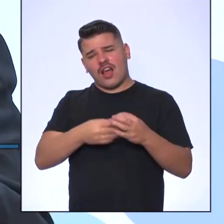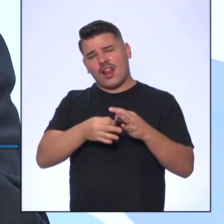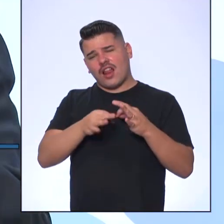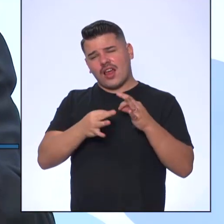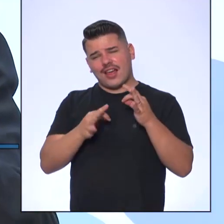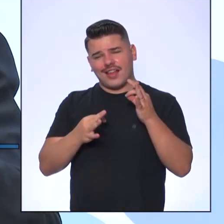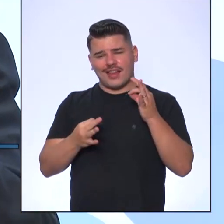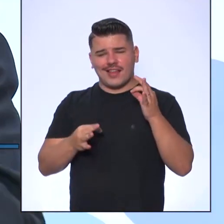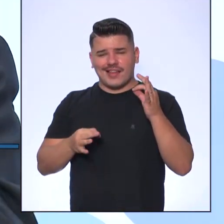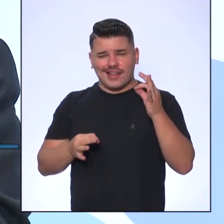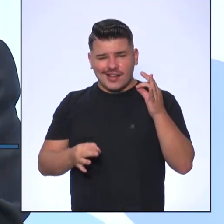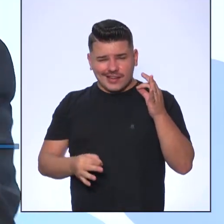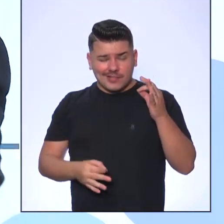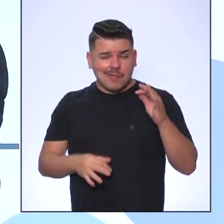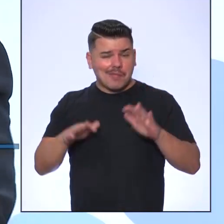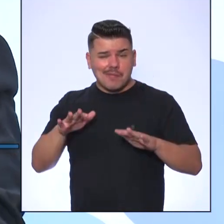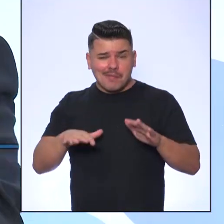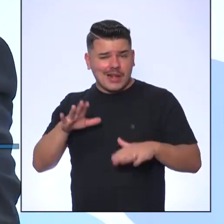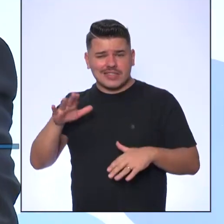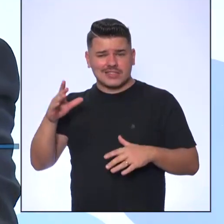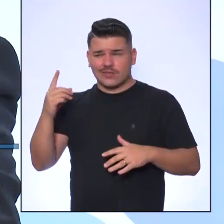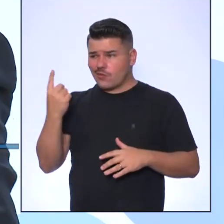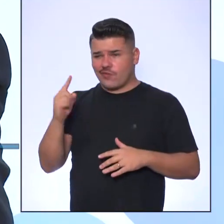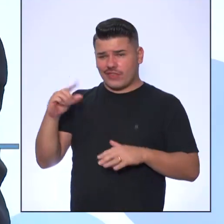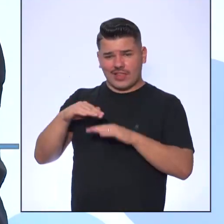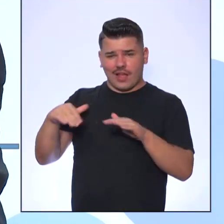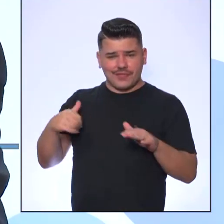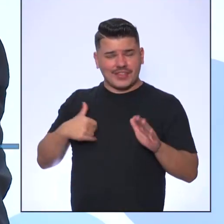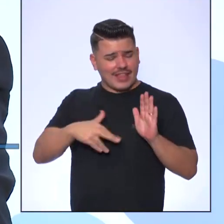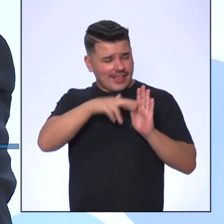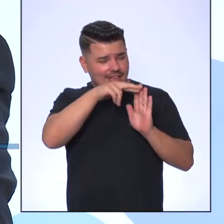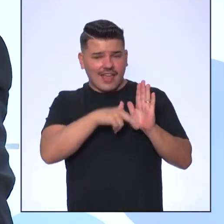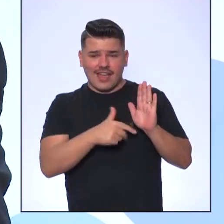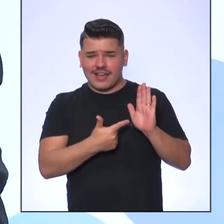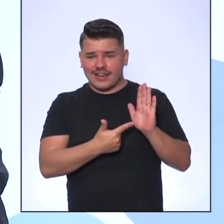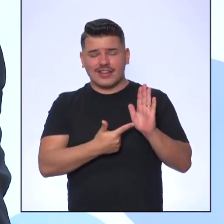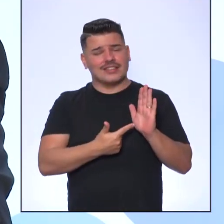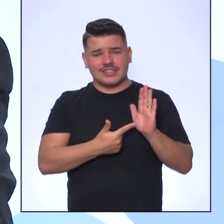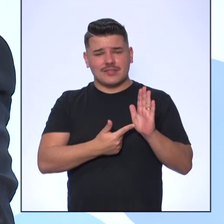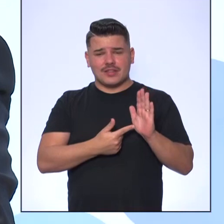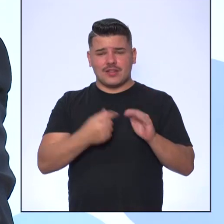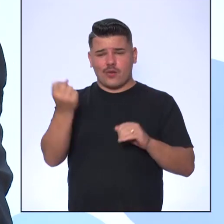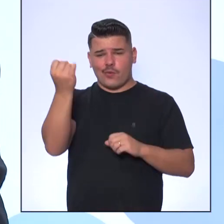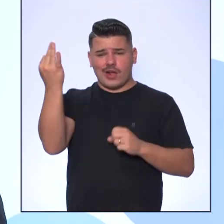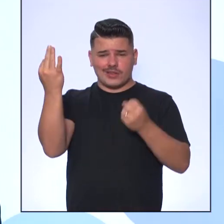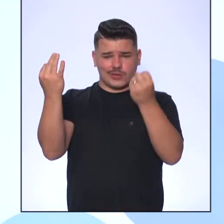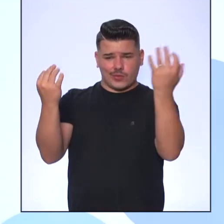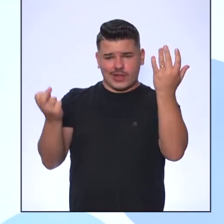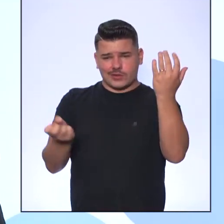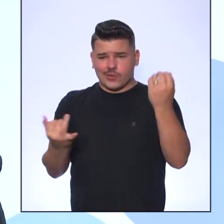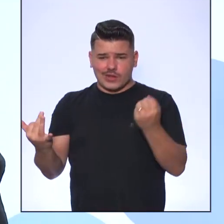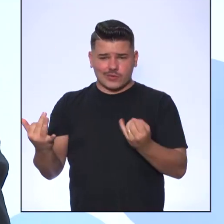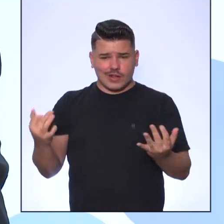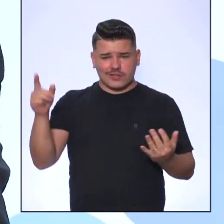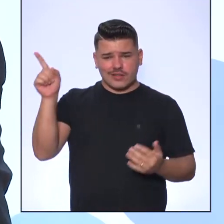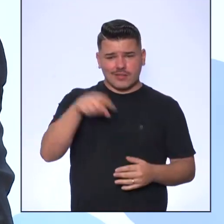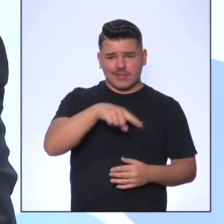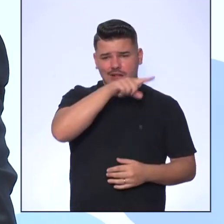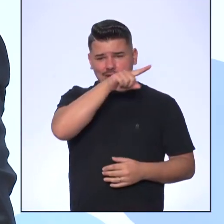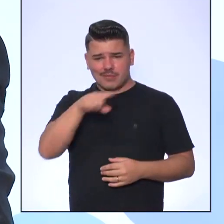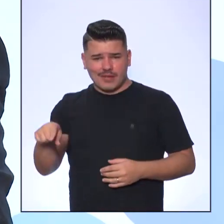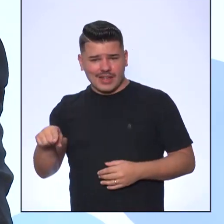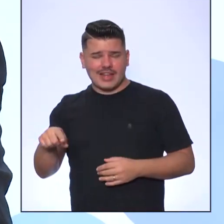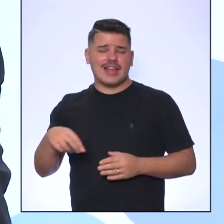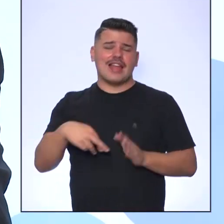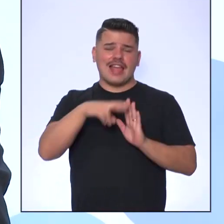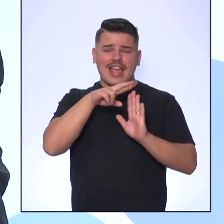longas, mas que, no final, é uma resolução, como você disse, é uma regra de 3, é uma proporção que precisa ser feita, descoberta ali no meio, mas a